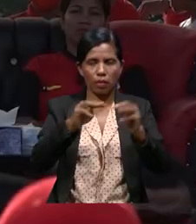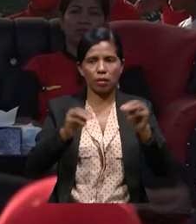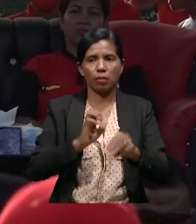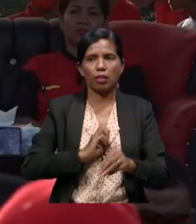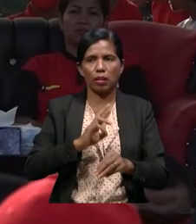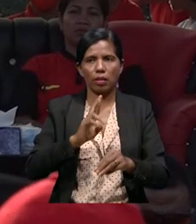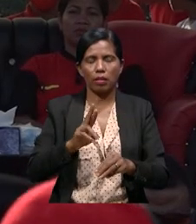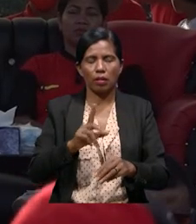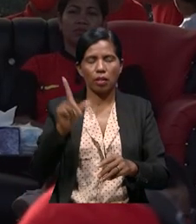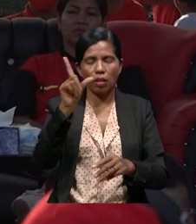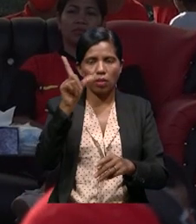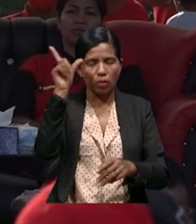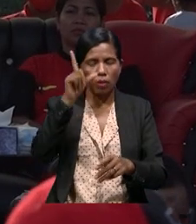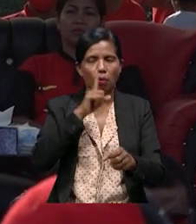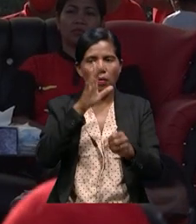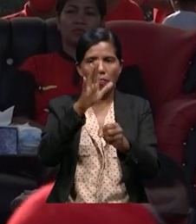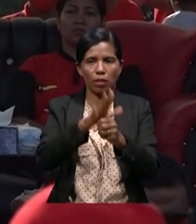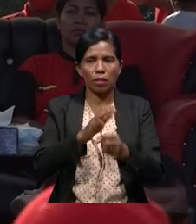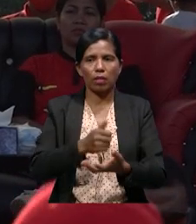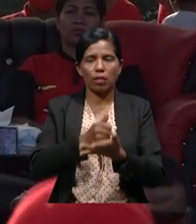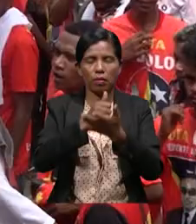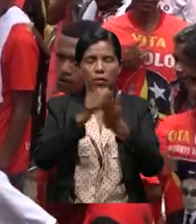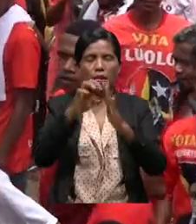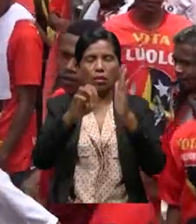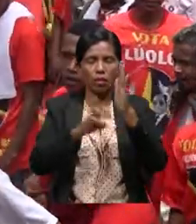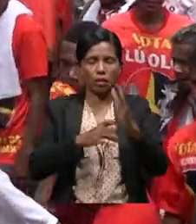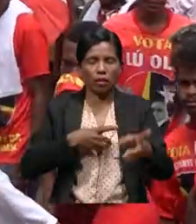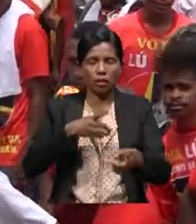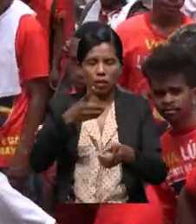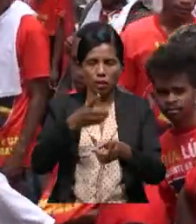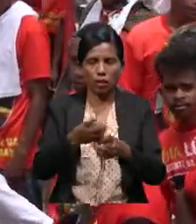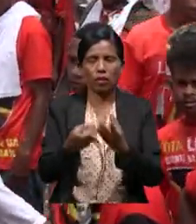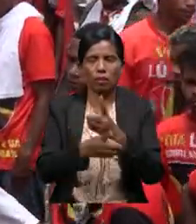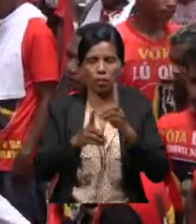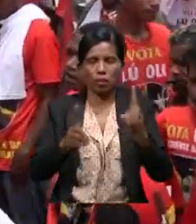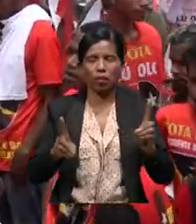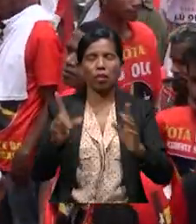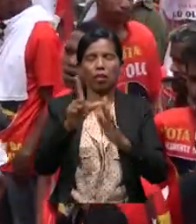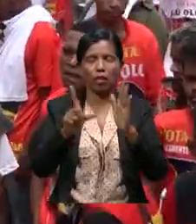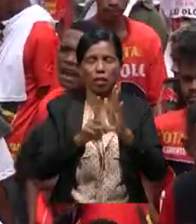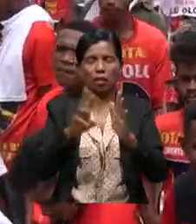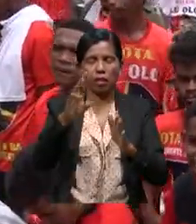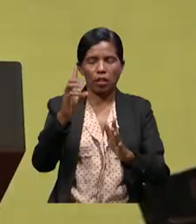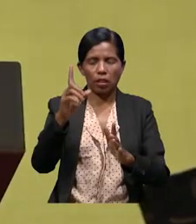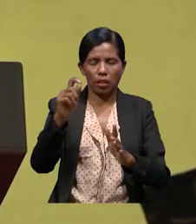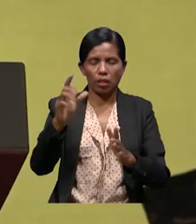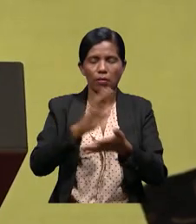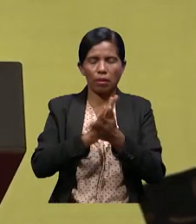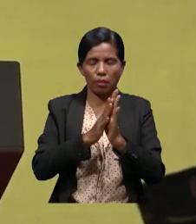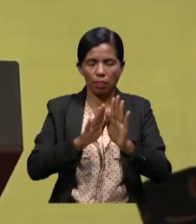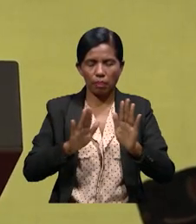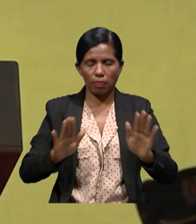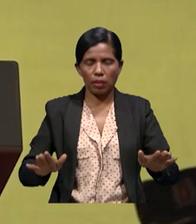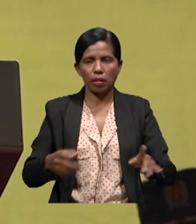Francisco Guterres Luolo promete se defende estado de direito democrático, kair metin konstitusang reteli, no se hametin pas, unidade no